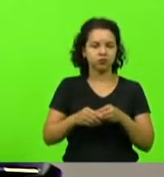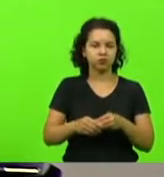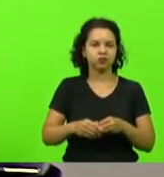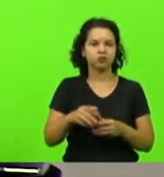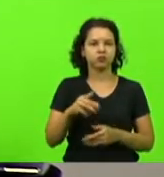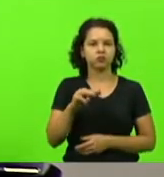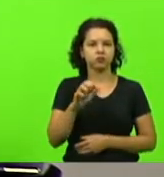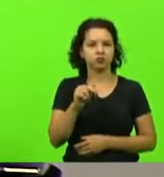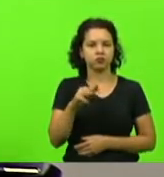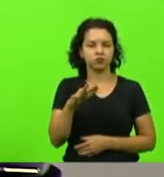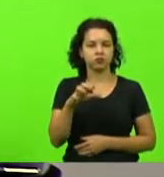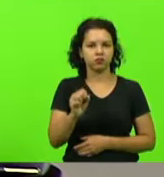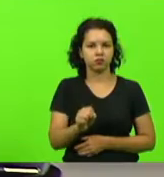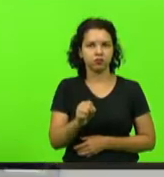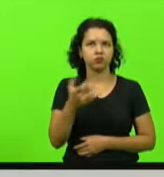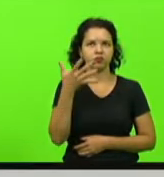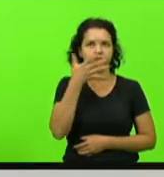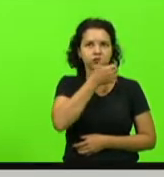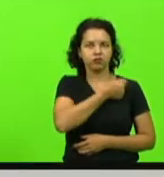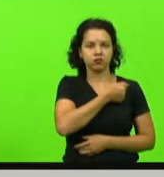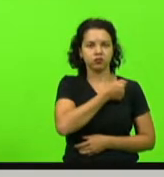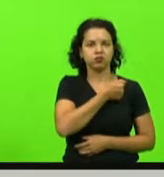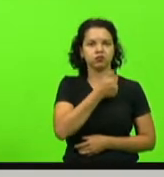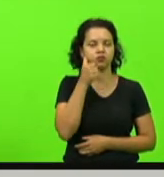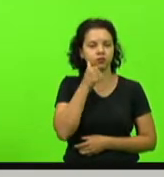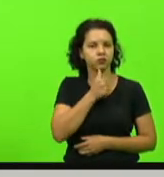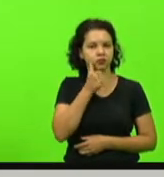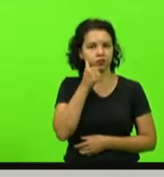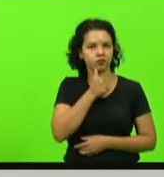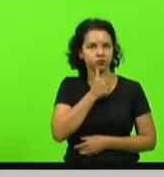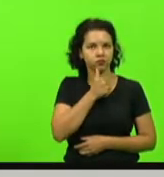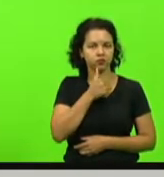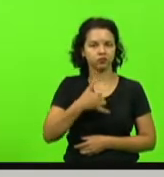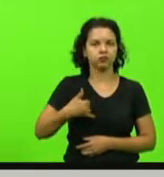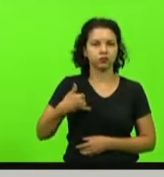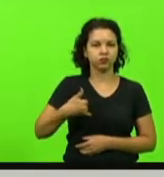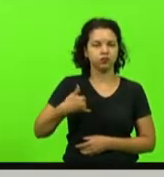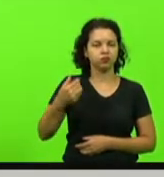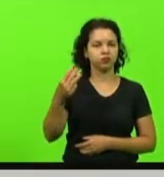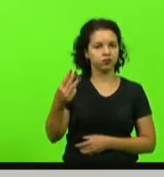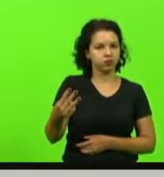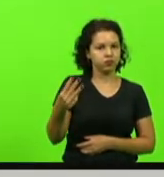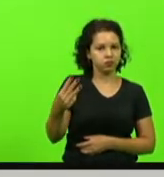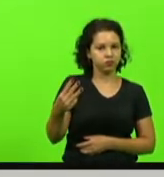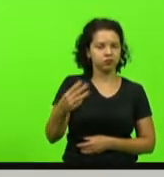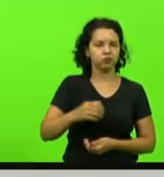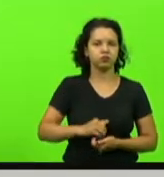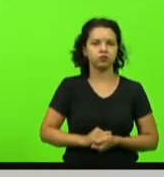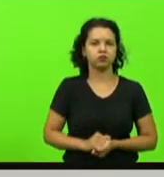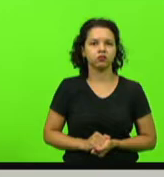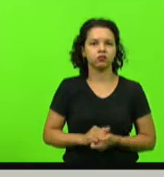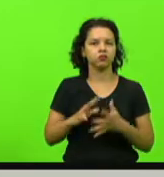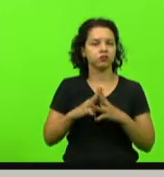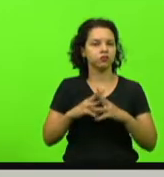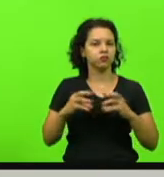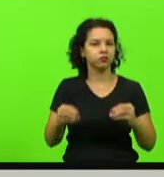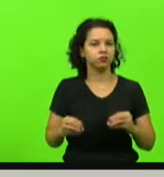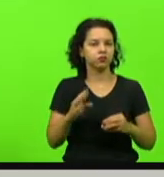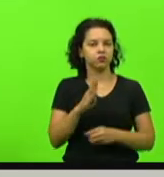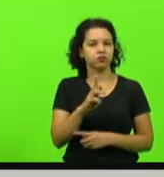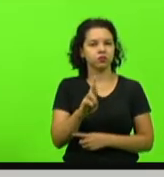Paixão pelo salvamento de uma menina de 3 anos que estava perdida na